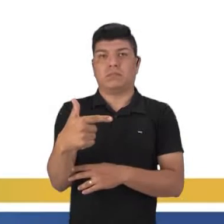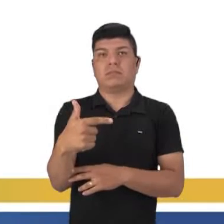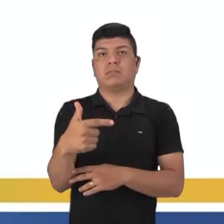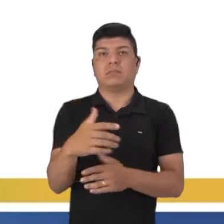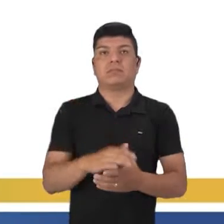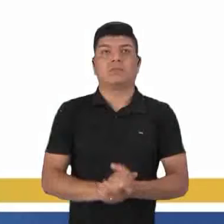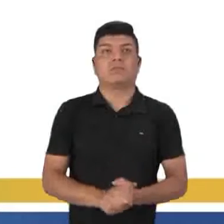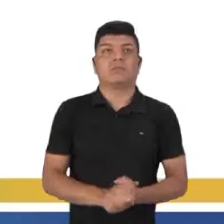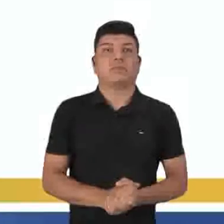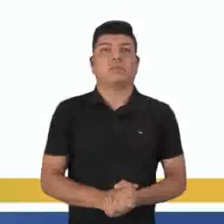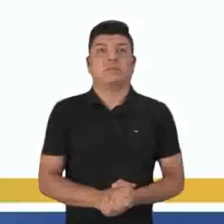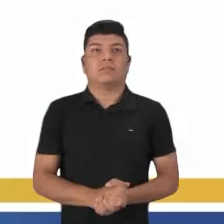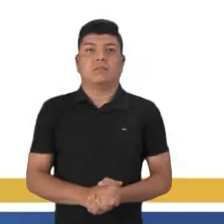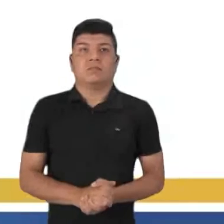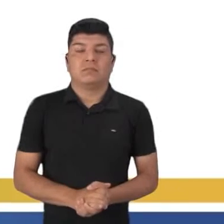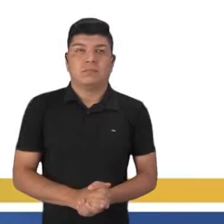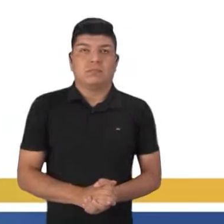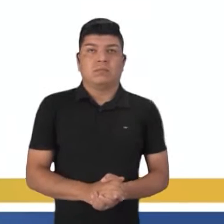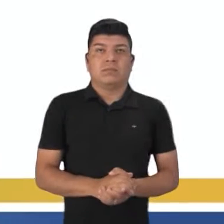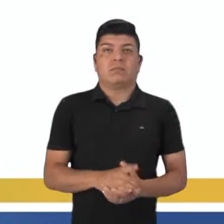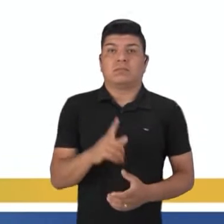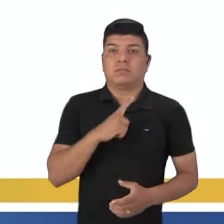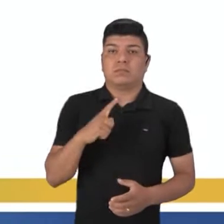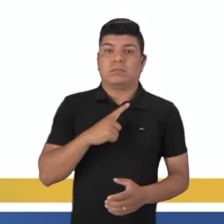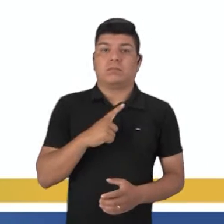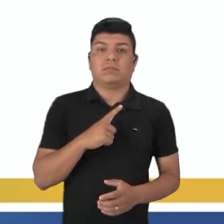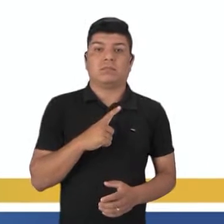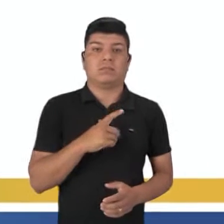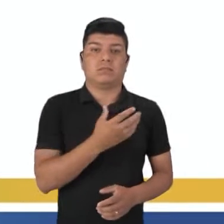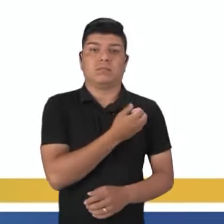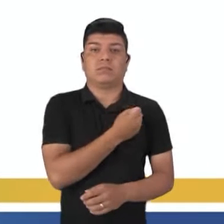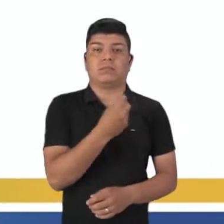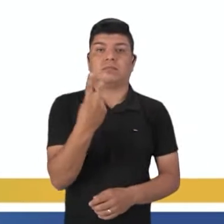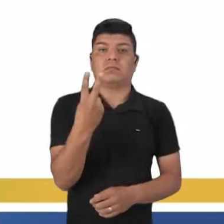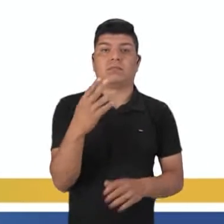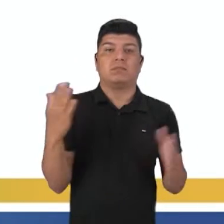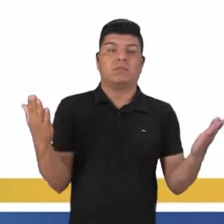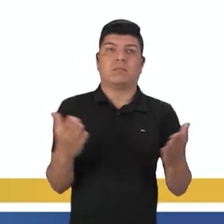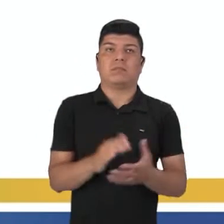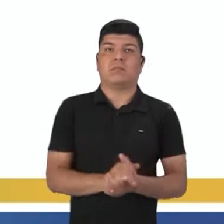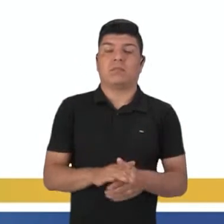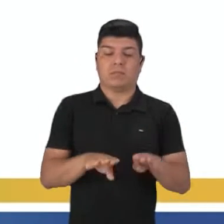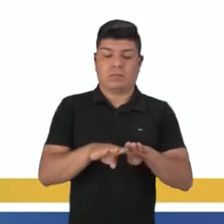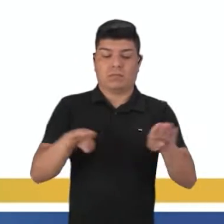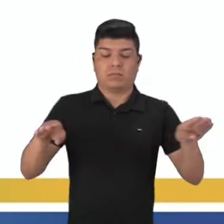12. Então, nós temos um problema de número 2 aí. Imagine que em